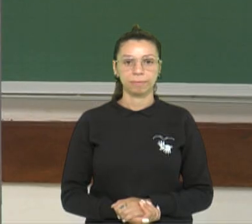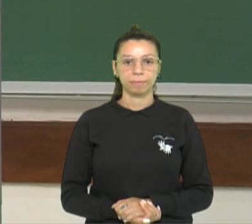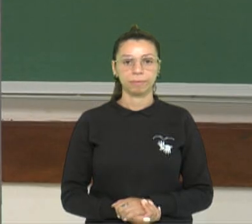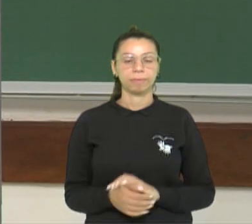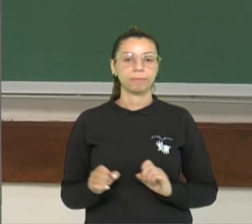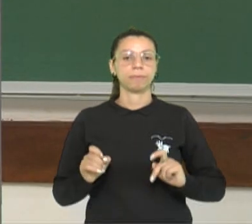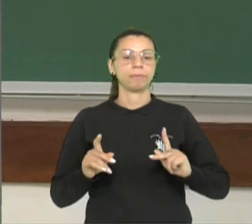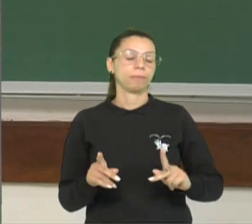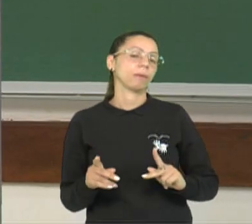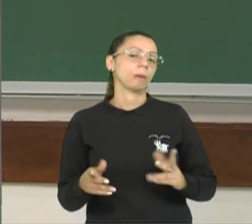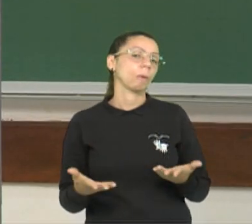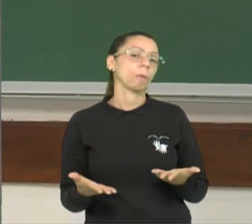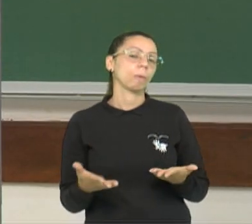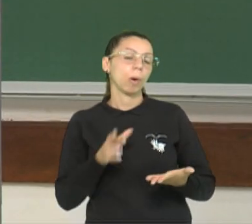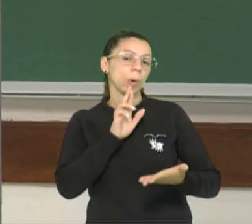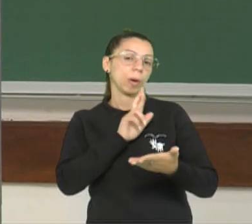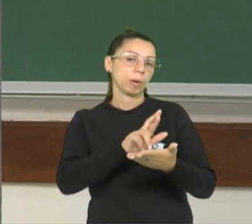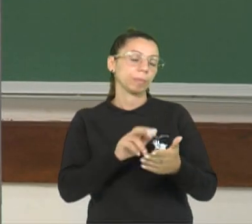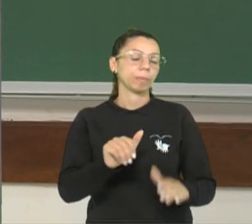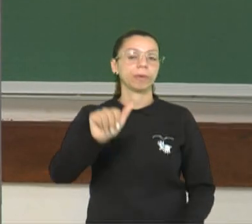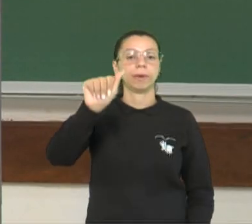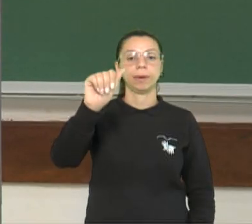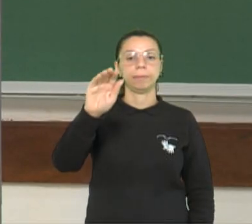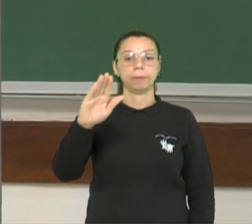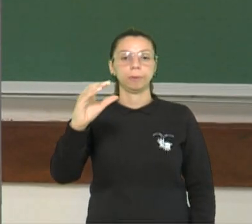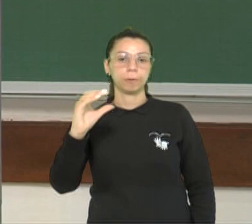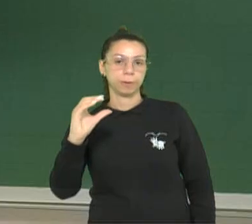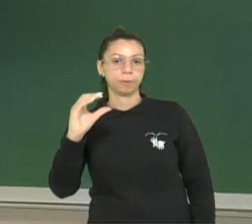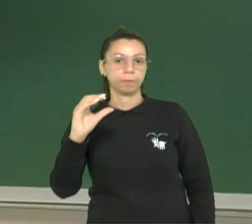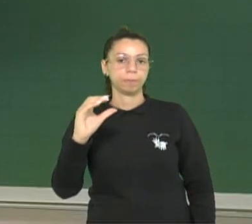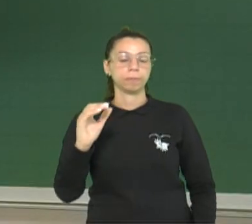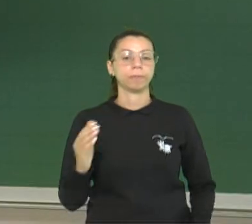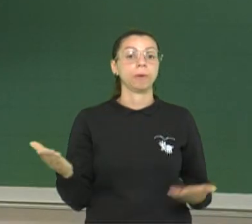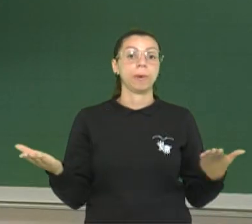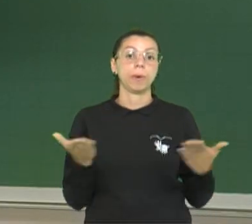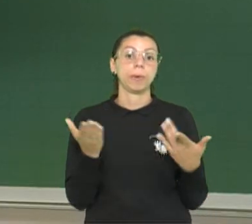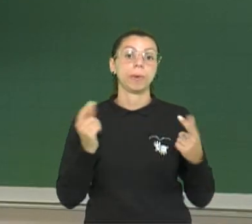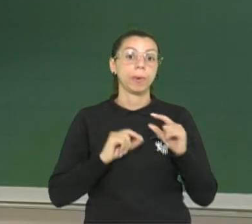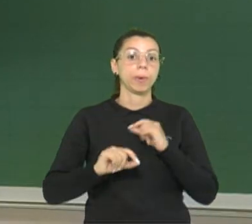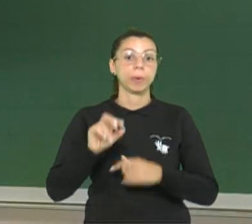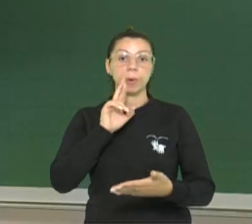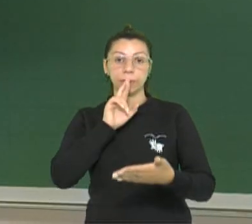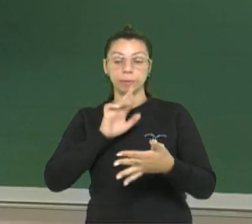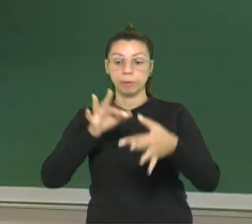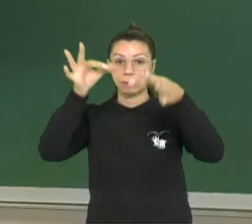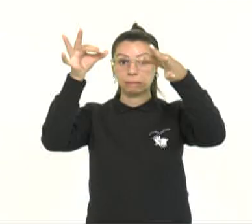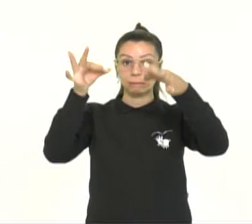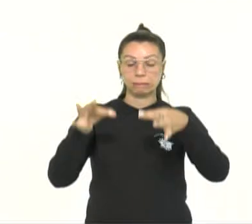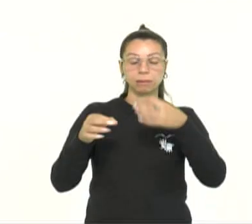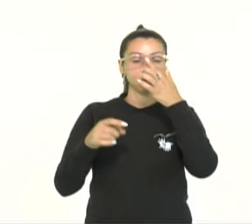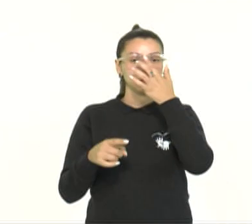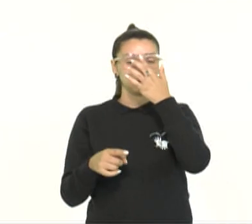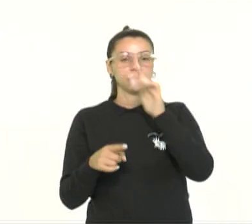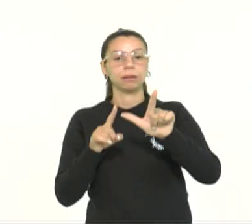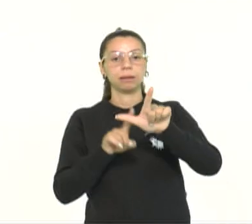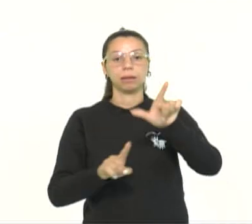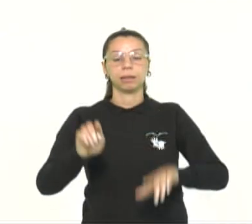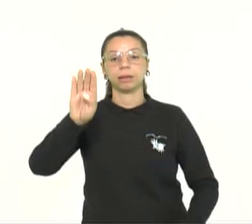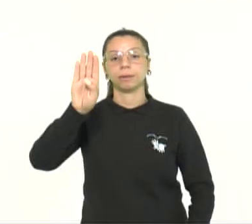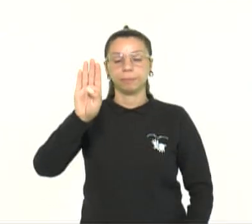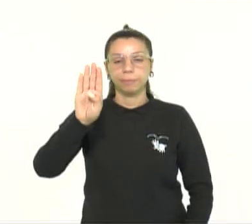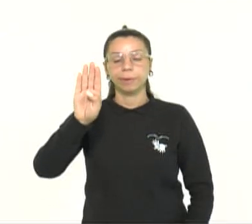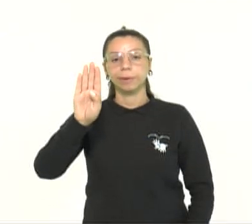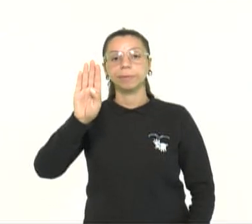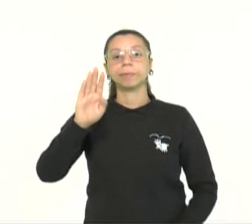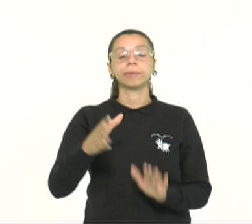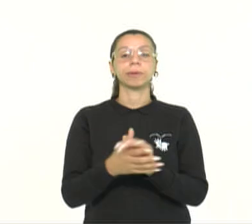Muito bem, qual alternativa? A, B ou C? Vamos agora ver a resposta certa aqui, letra B, temperatura